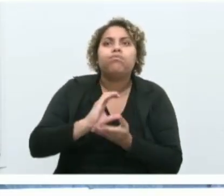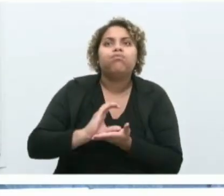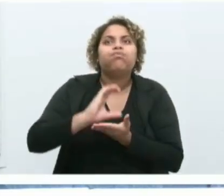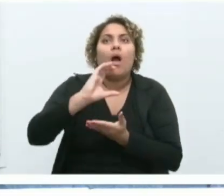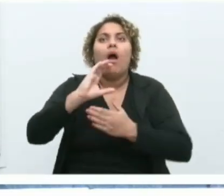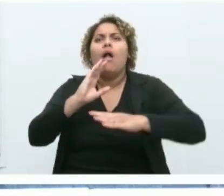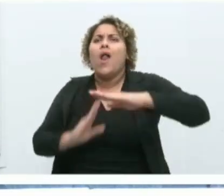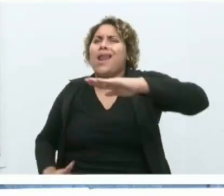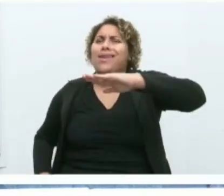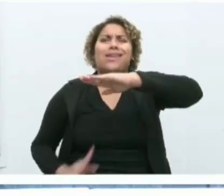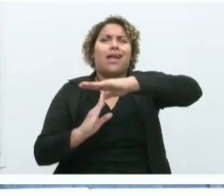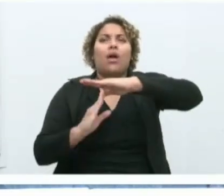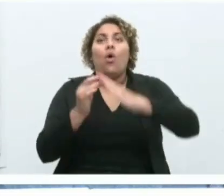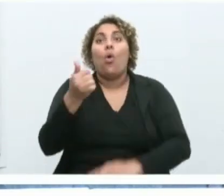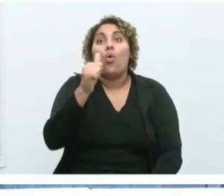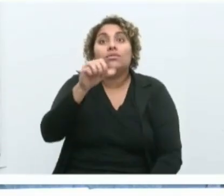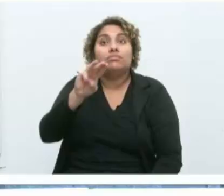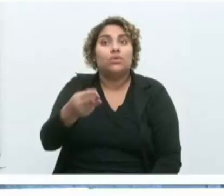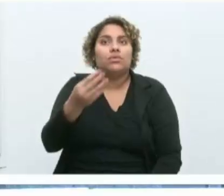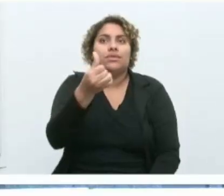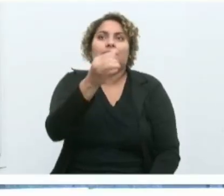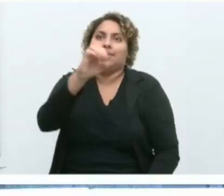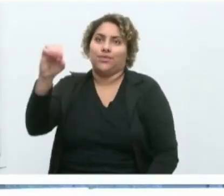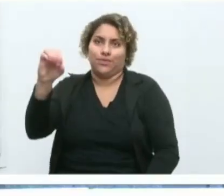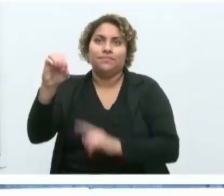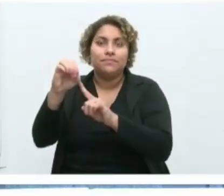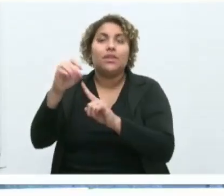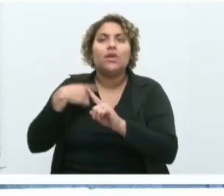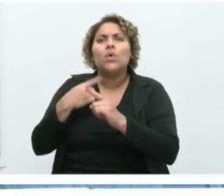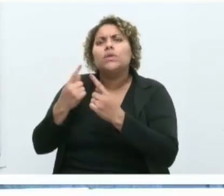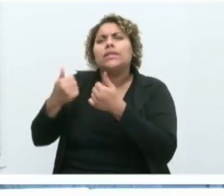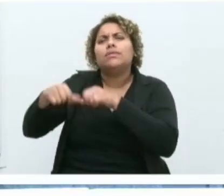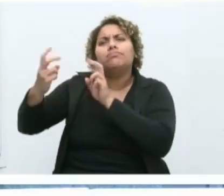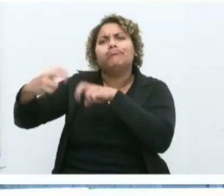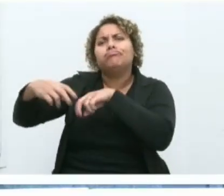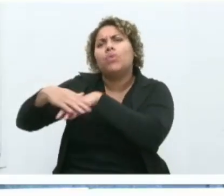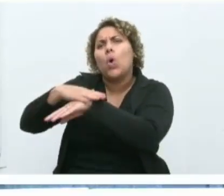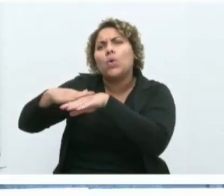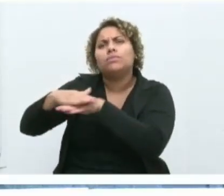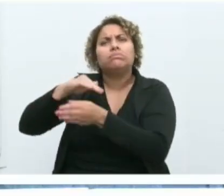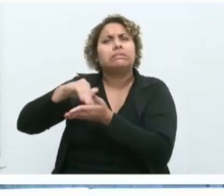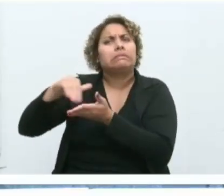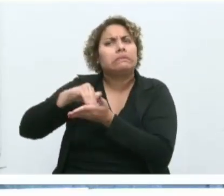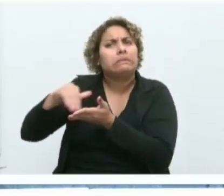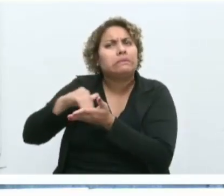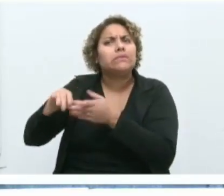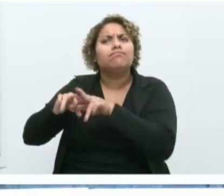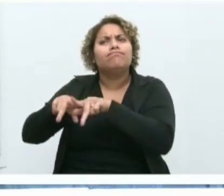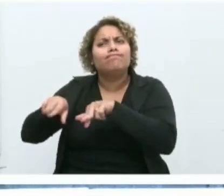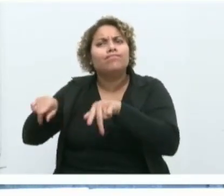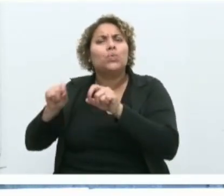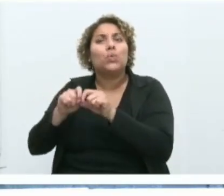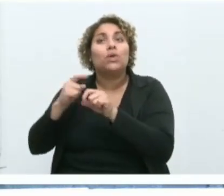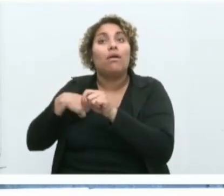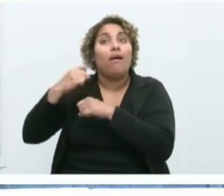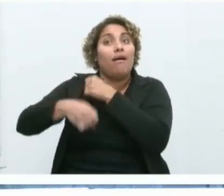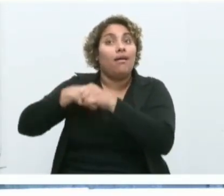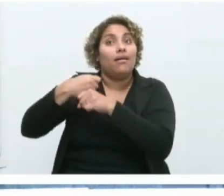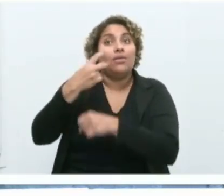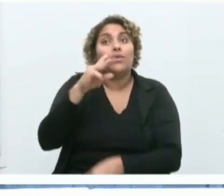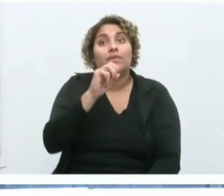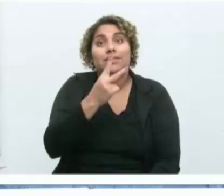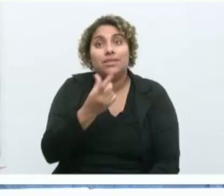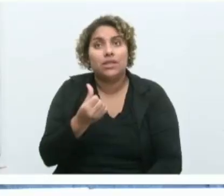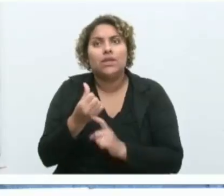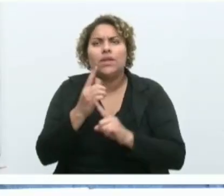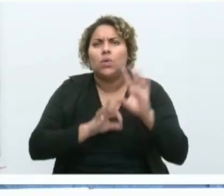Então, conversando com o secretário também, eu acho que é uma das metas aí para o ano que vem, né, essa questão da informatização que já vem